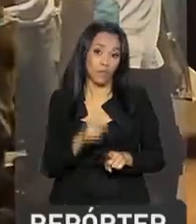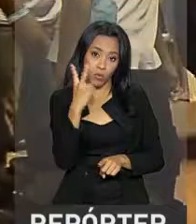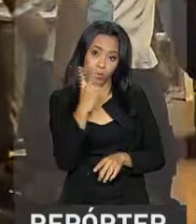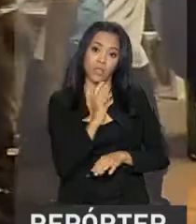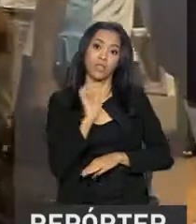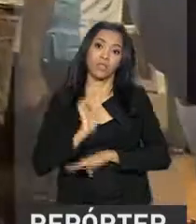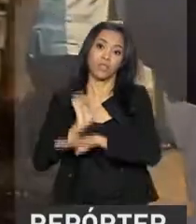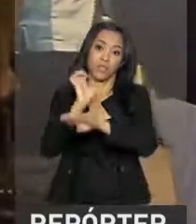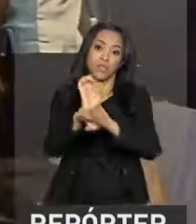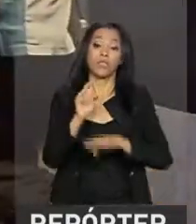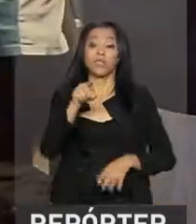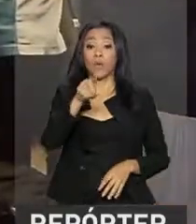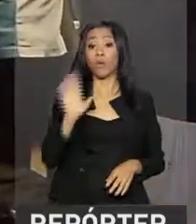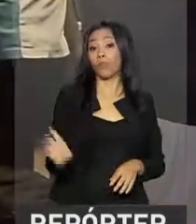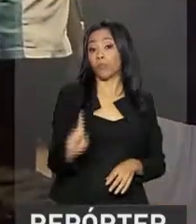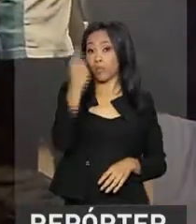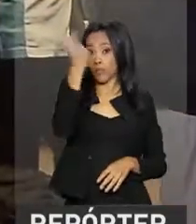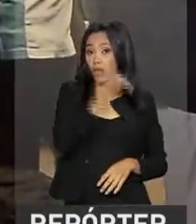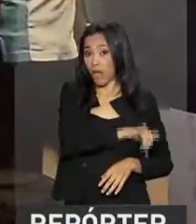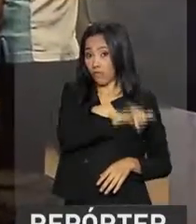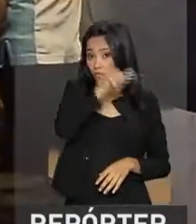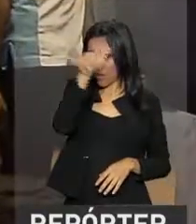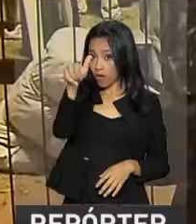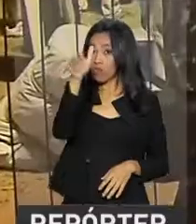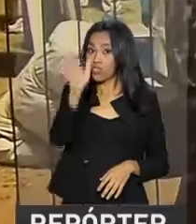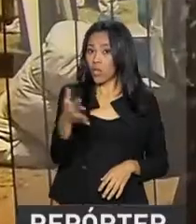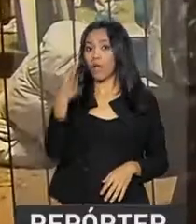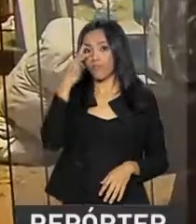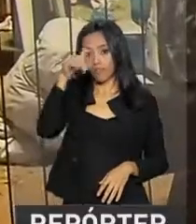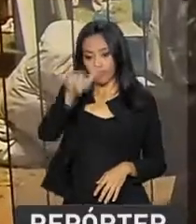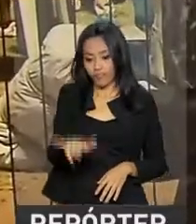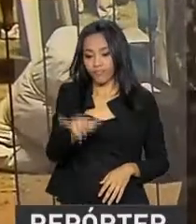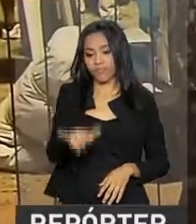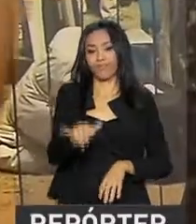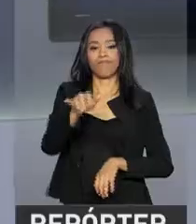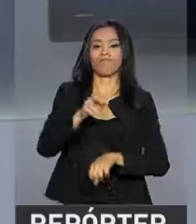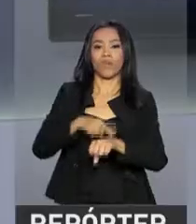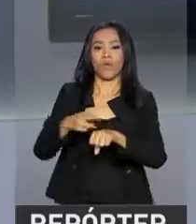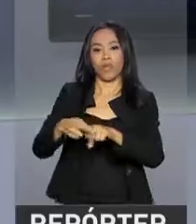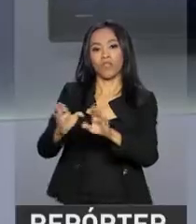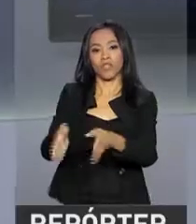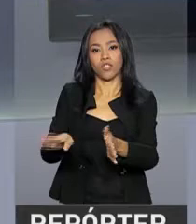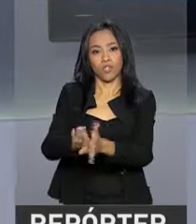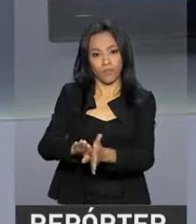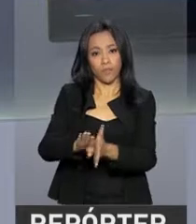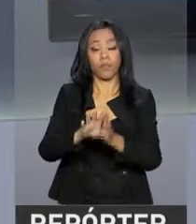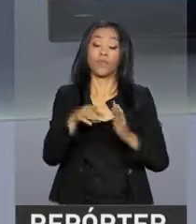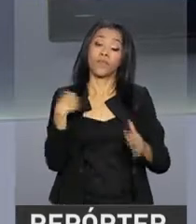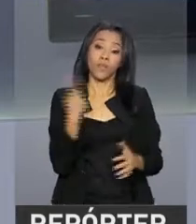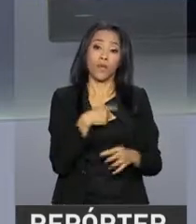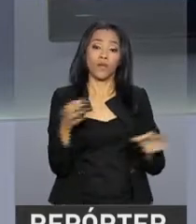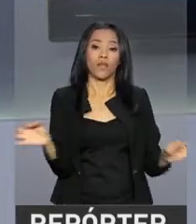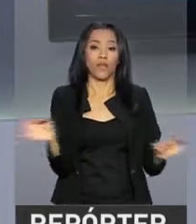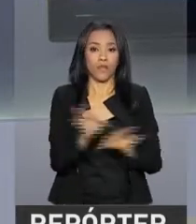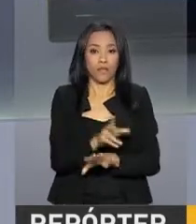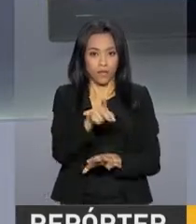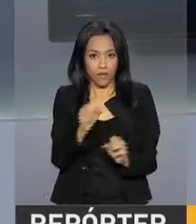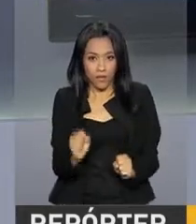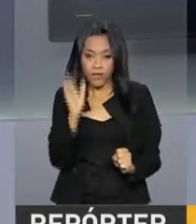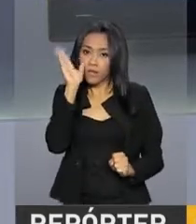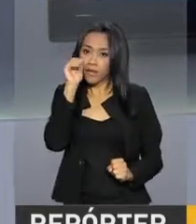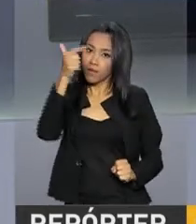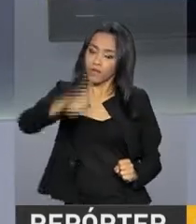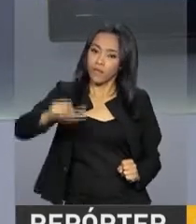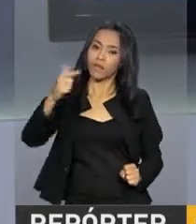brasileira o primeiro avião com os venezuelanos já decolou de roraima nós ficamos por aqui você pode rever as reportagens